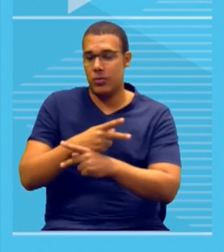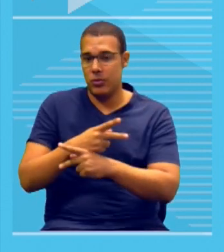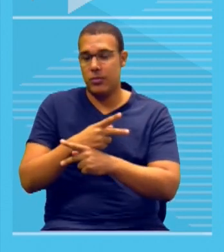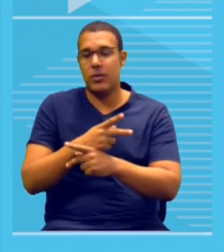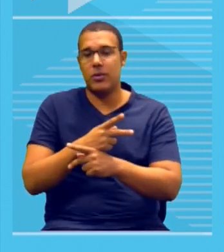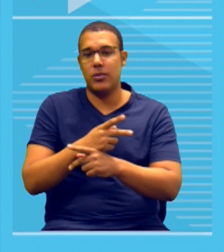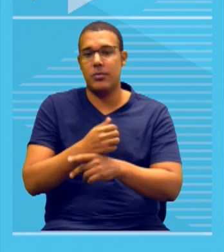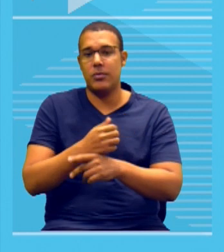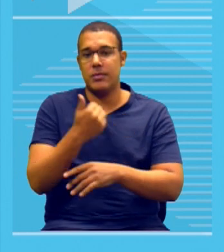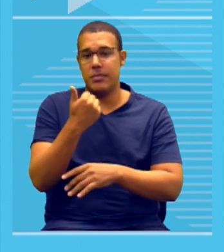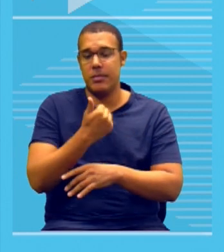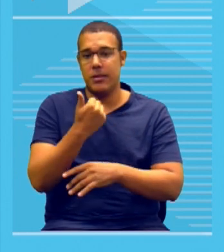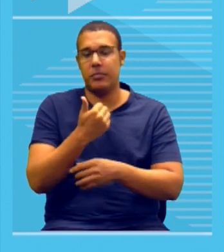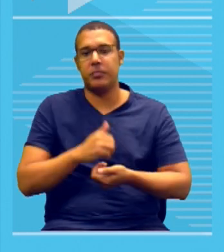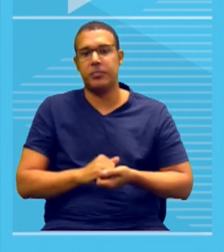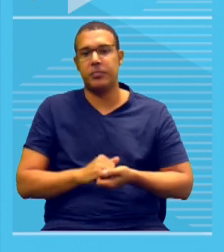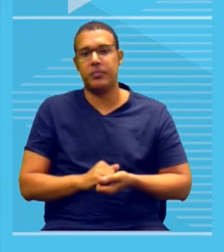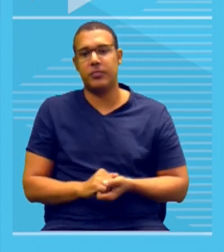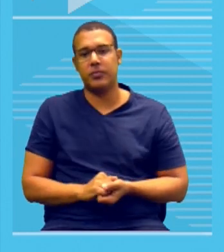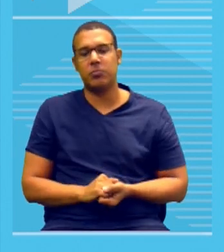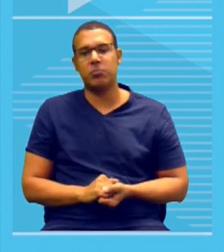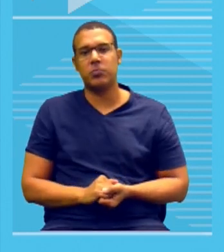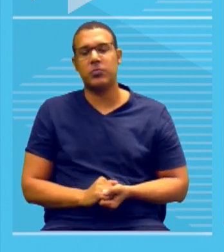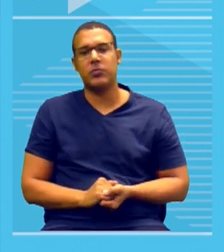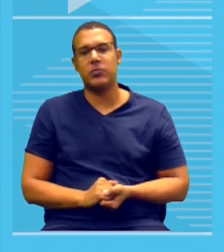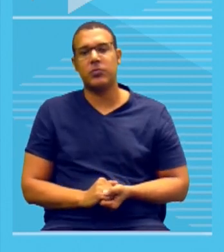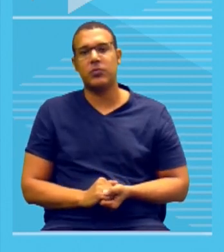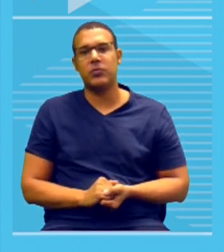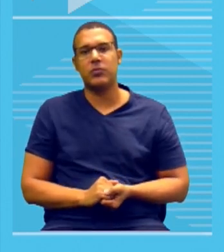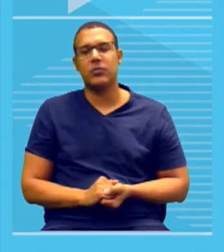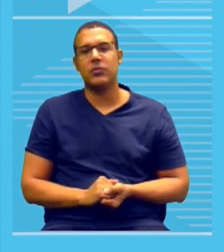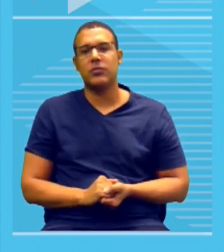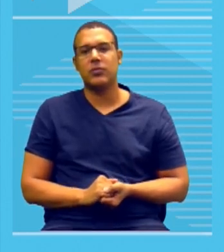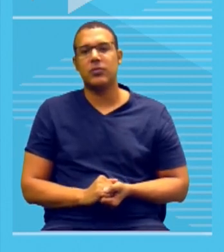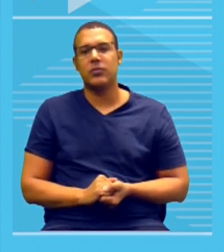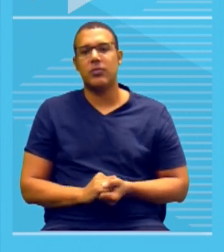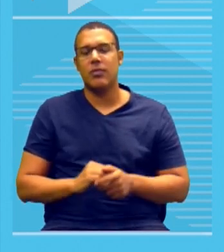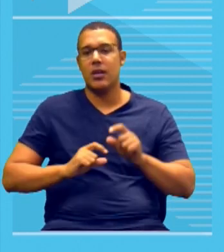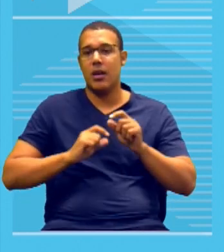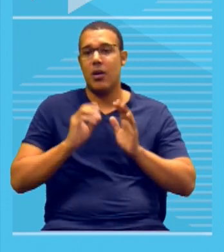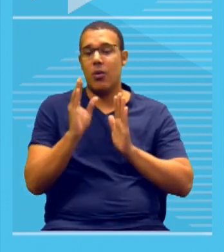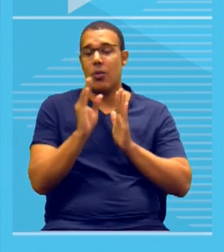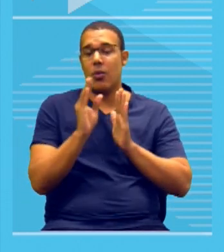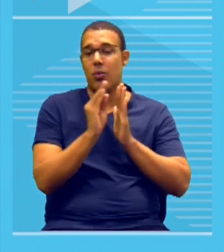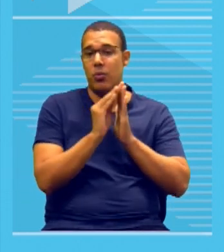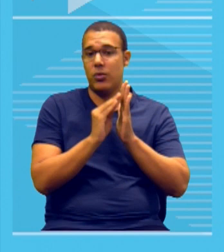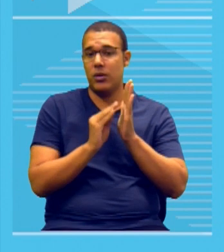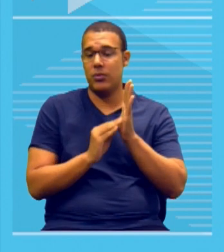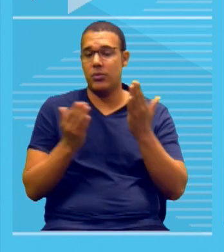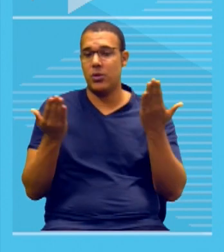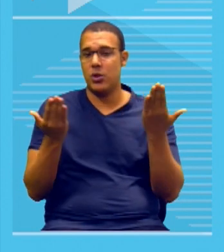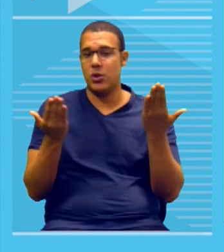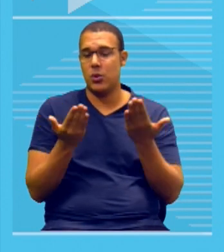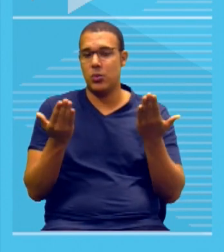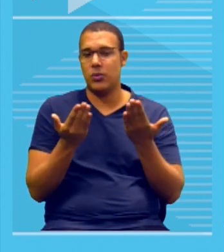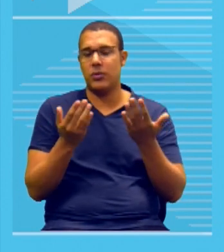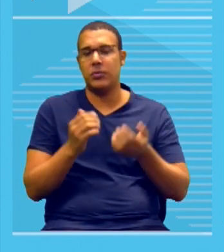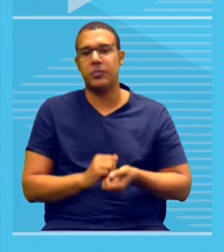1 é o objeto do conhecimento é o conteúdo de hoje